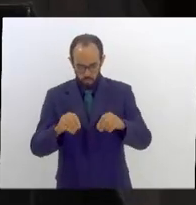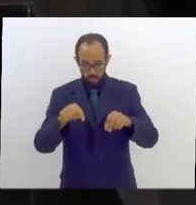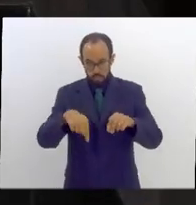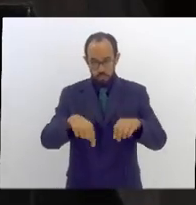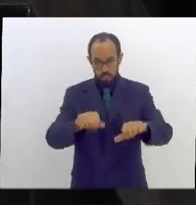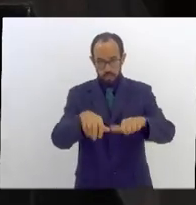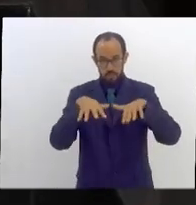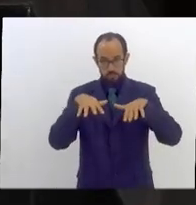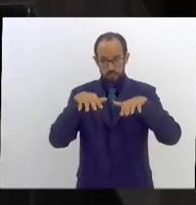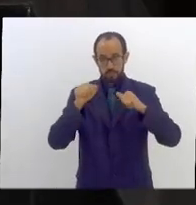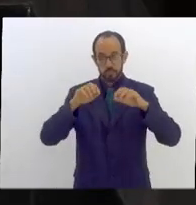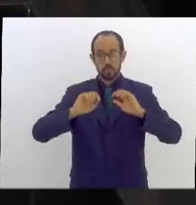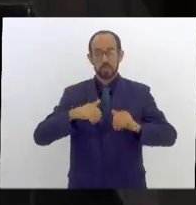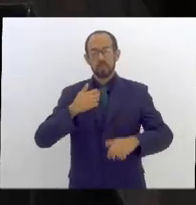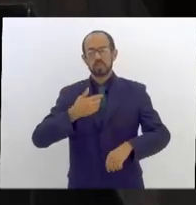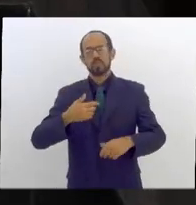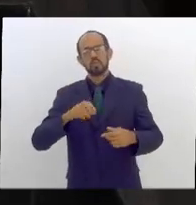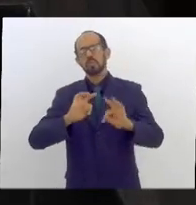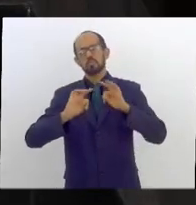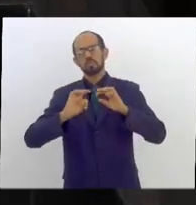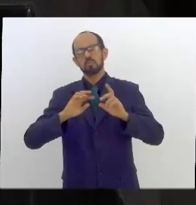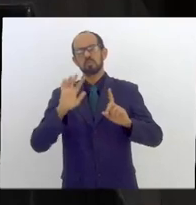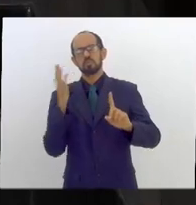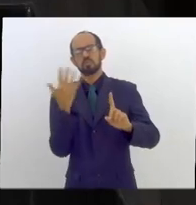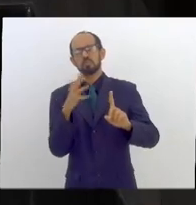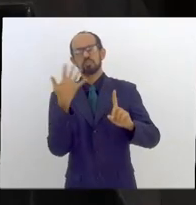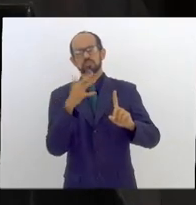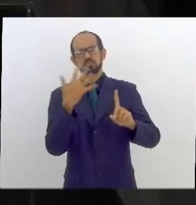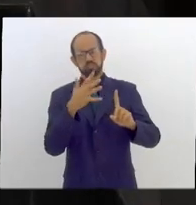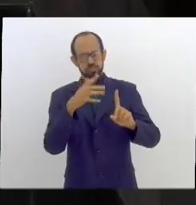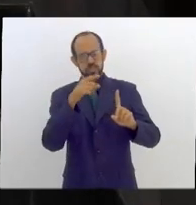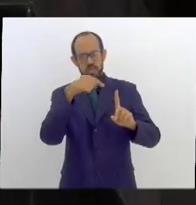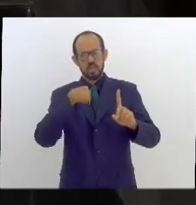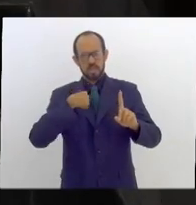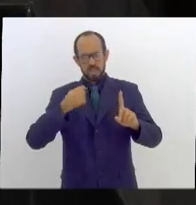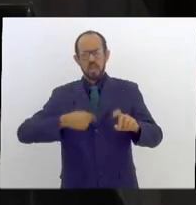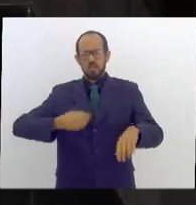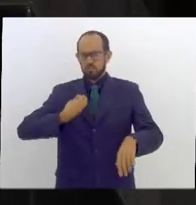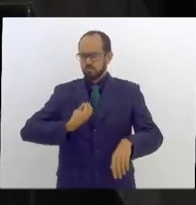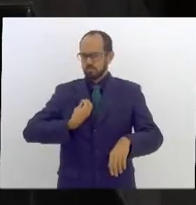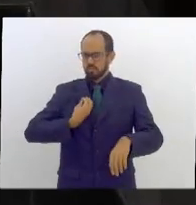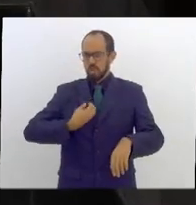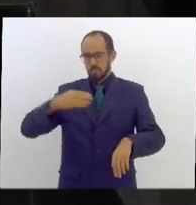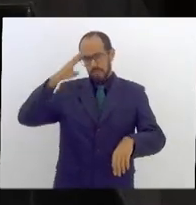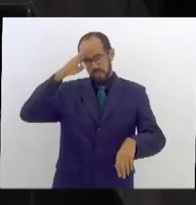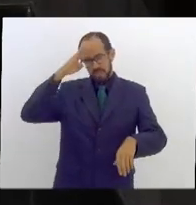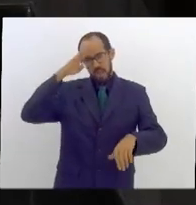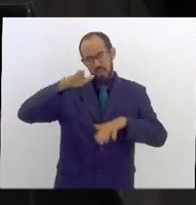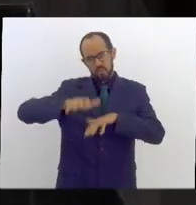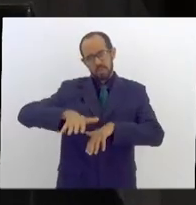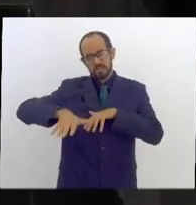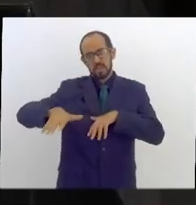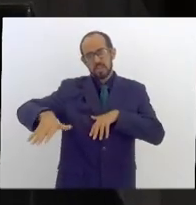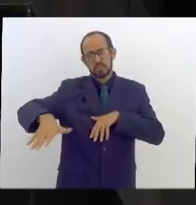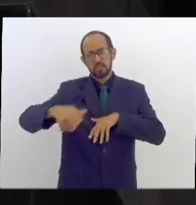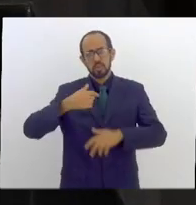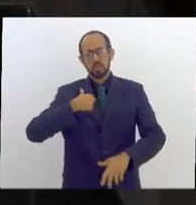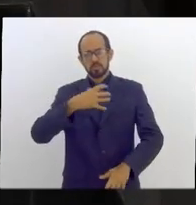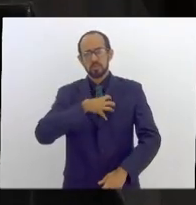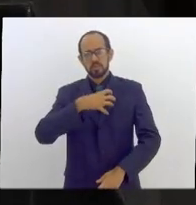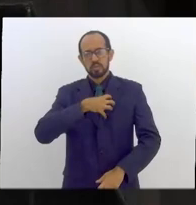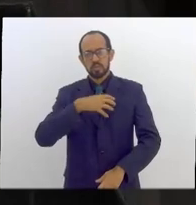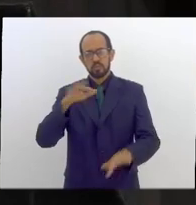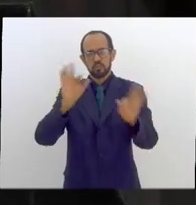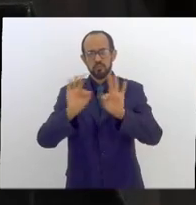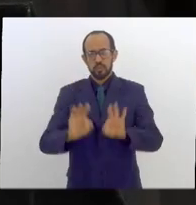gosto e com muita saudação, todo mundo sabe que eu faço parte das Forças Armadas, sou militar do Exército e me sinto muito